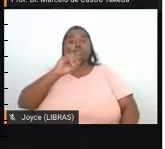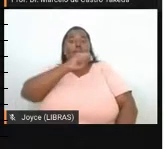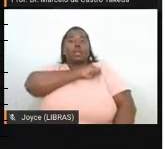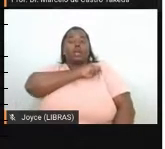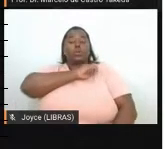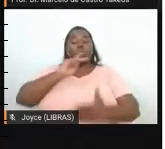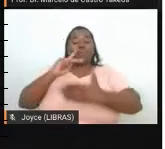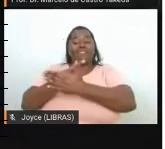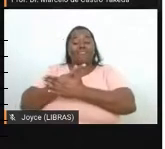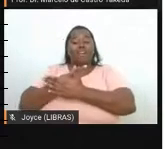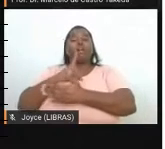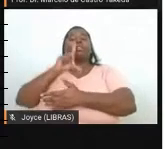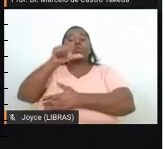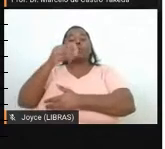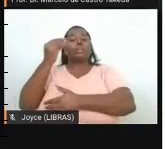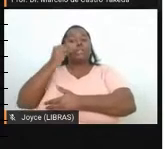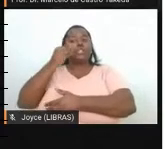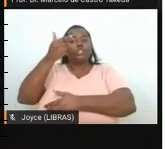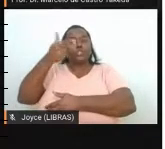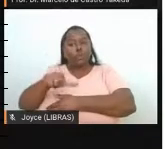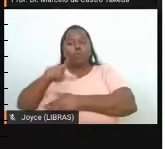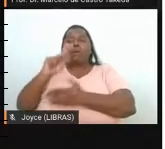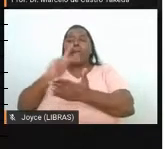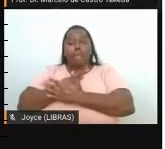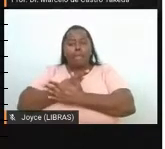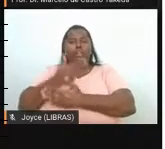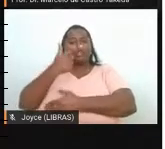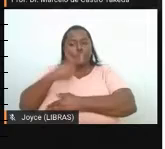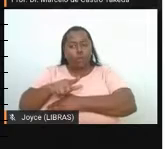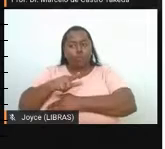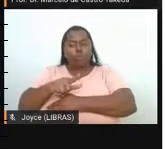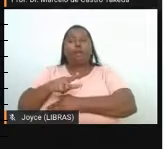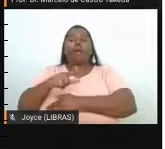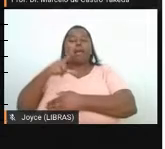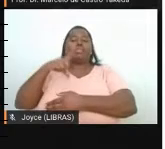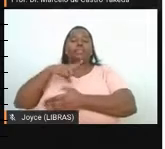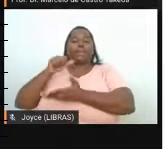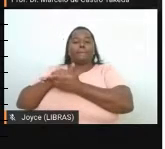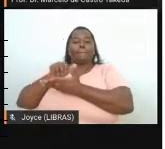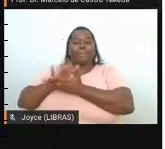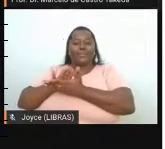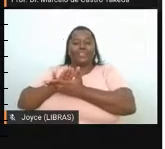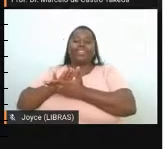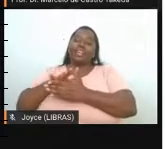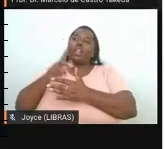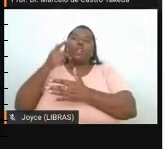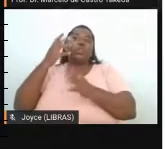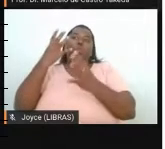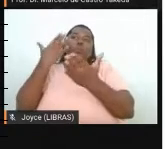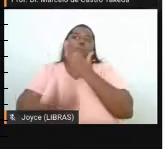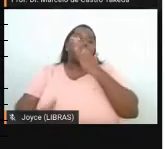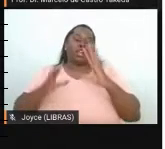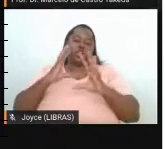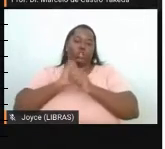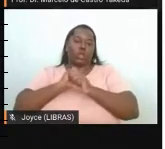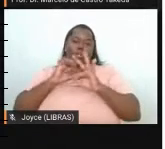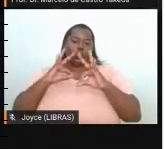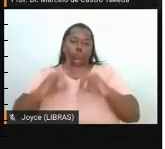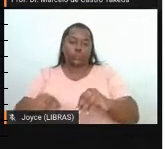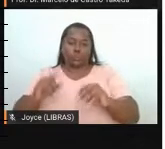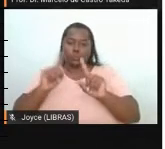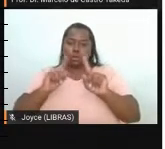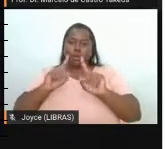a mesma tentativa, ele é penalizado. Ele não perde totalmente a nota, mas ele sofre uma penalidade de